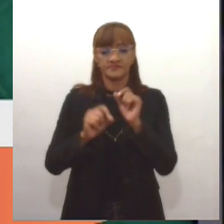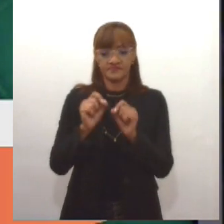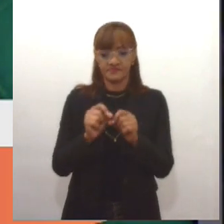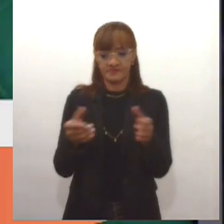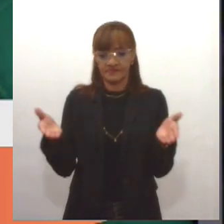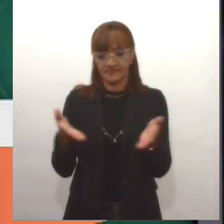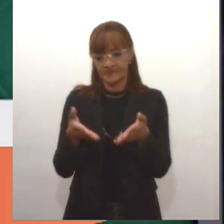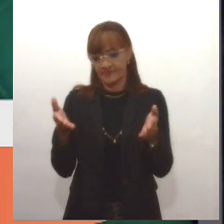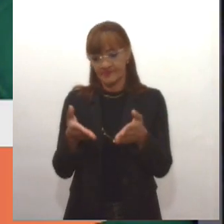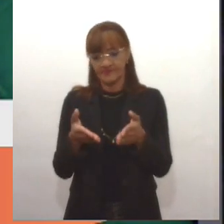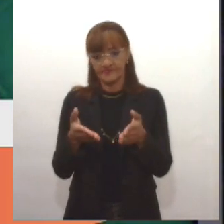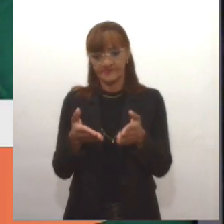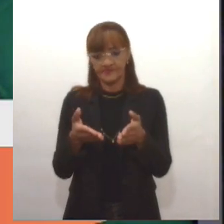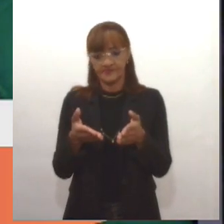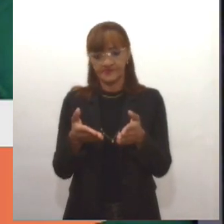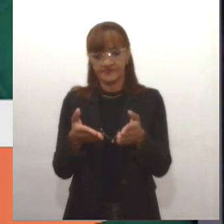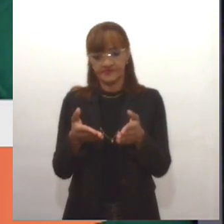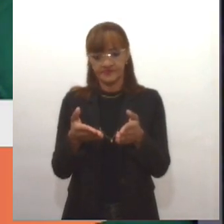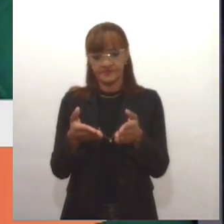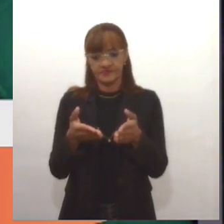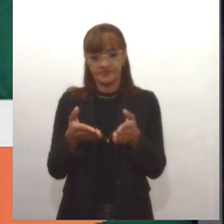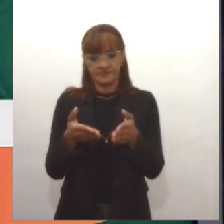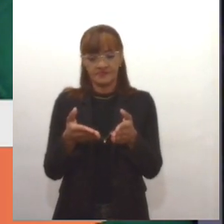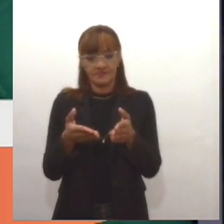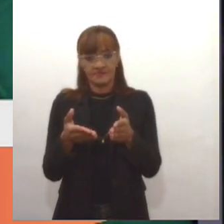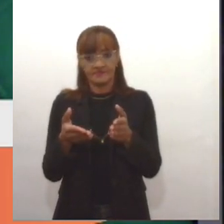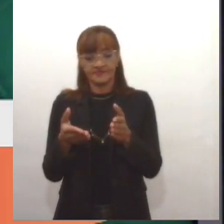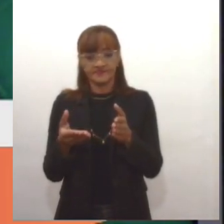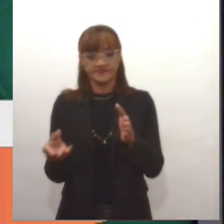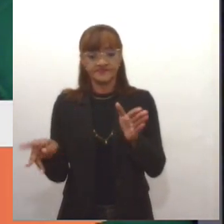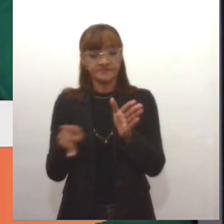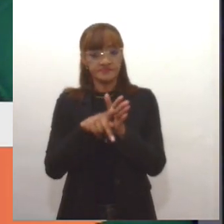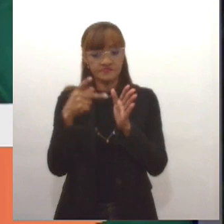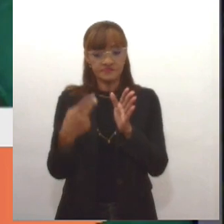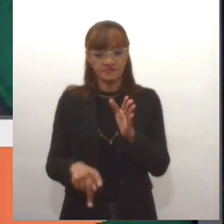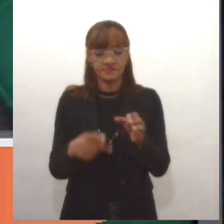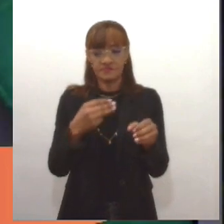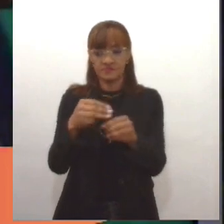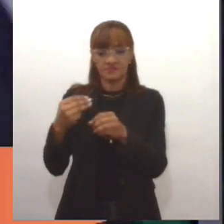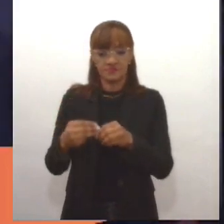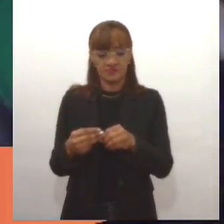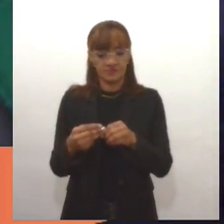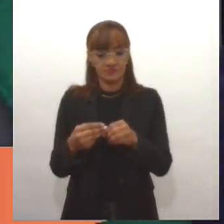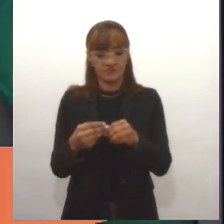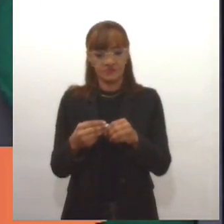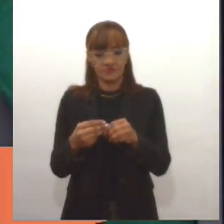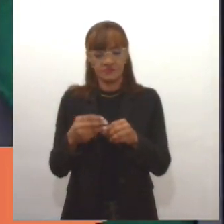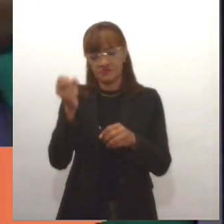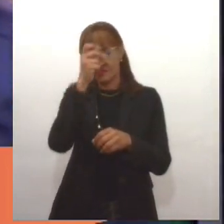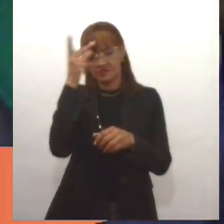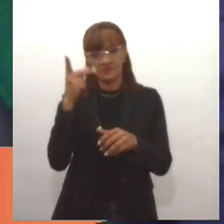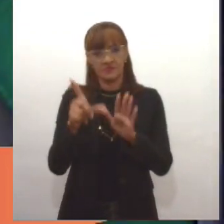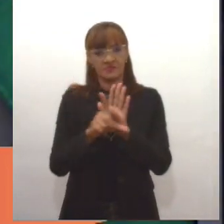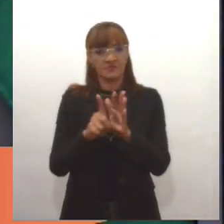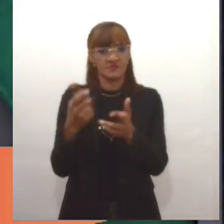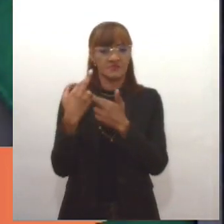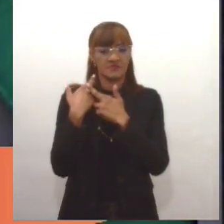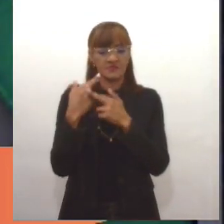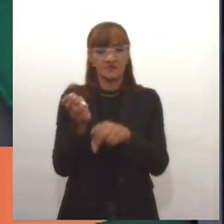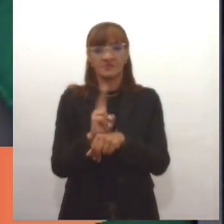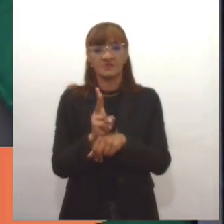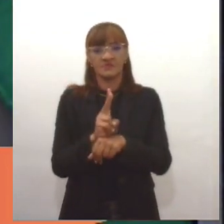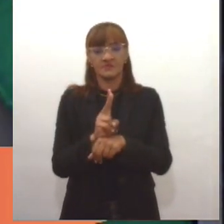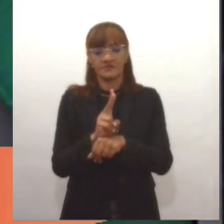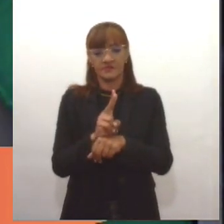incluiu nos municípios o gasto com pessoal da Lei de Responsabilidade Fiscal o serviço terceirizado.